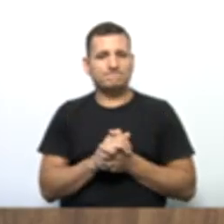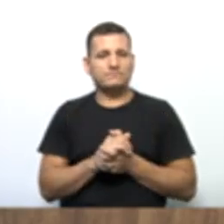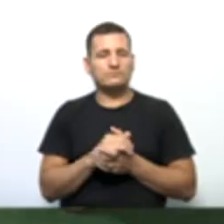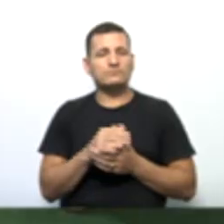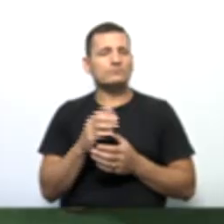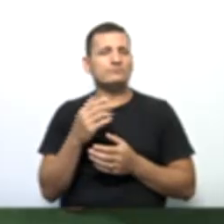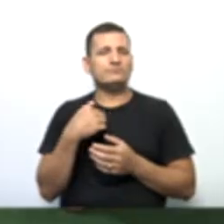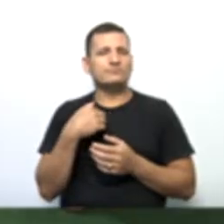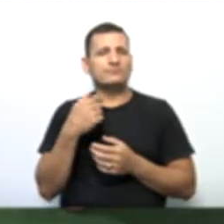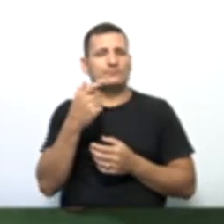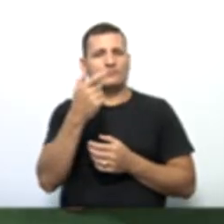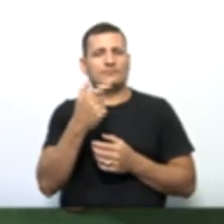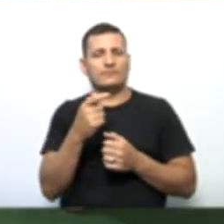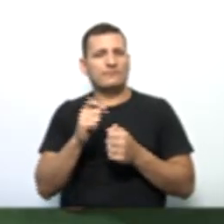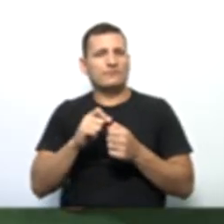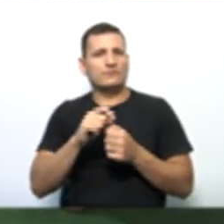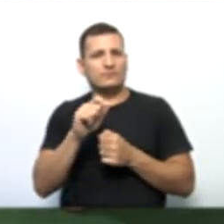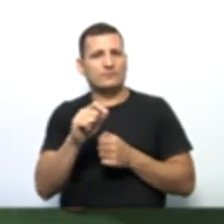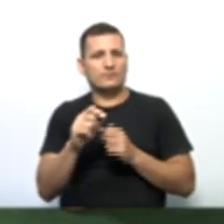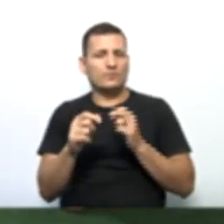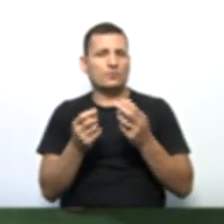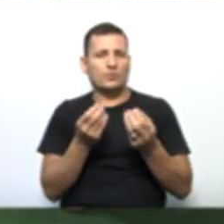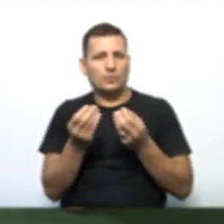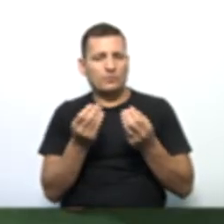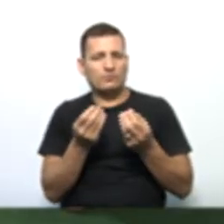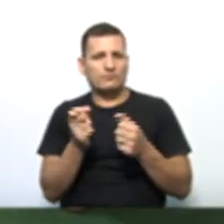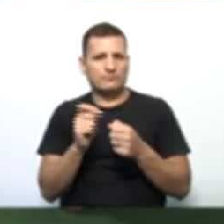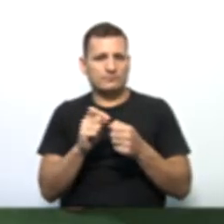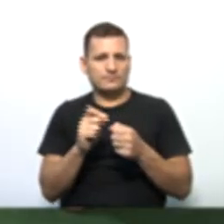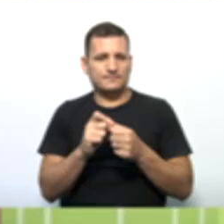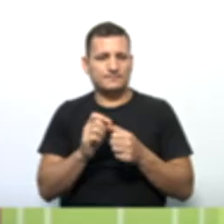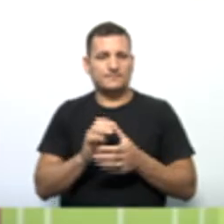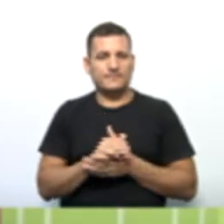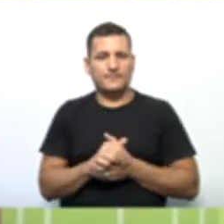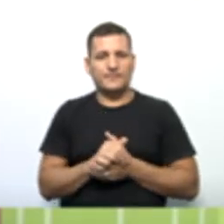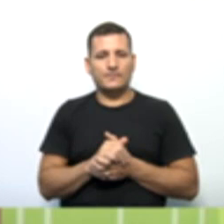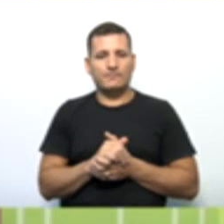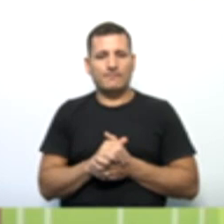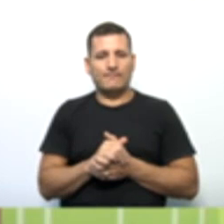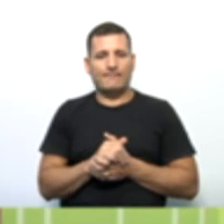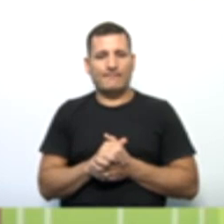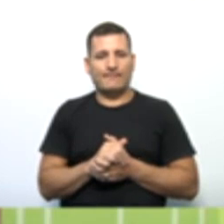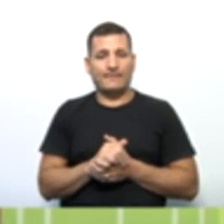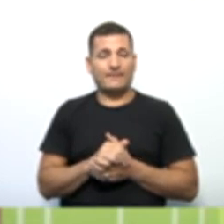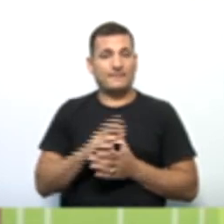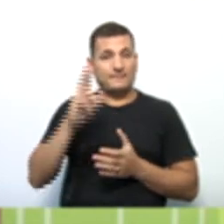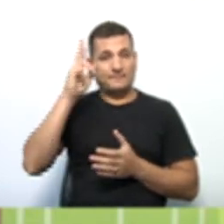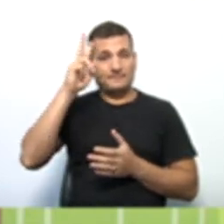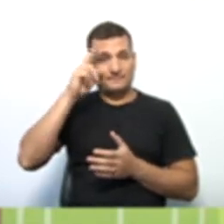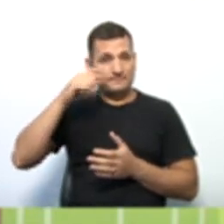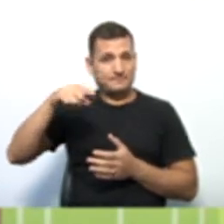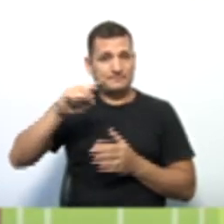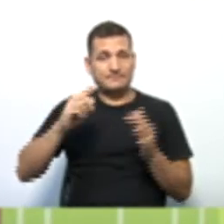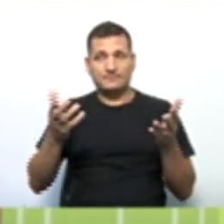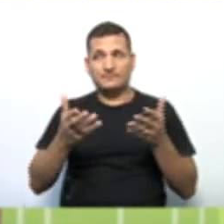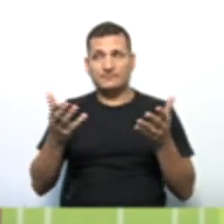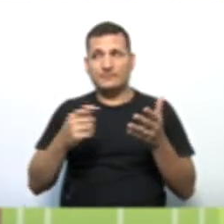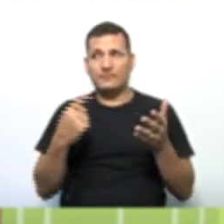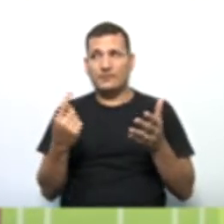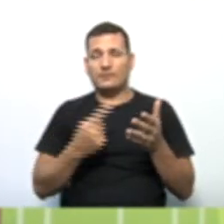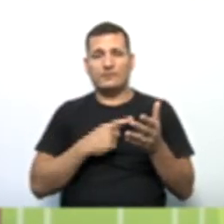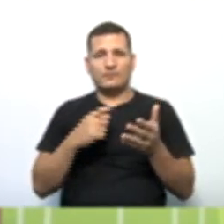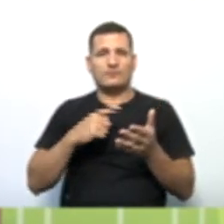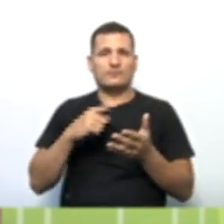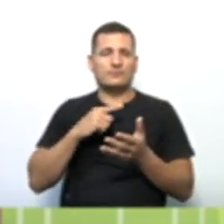eu devo fazer ou de que forma, na verdade, exatamente. Né? E lembrando que hoje nós sofremos grande influência